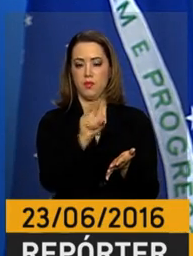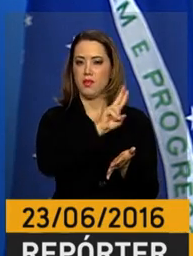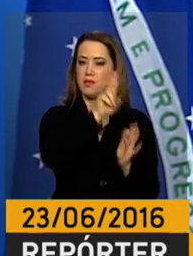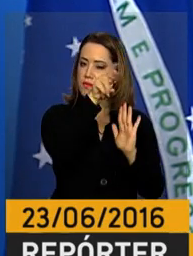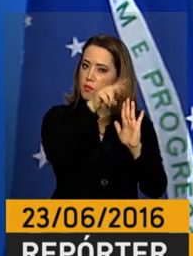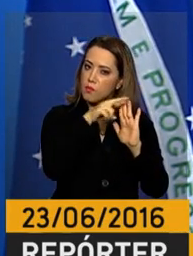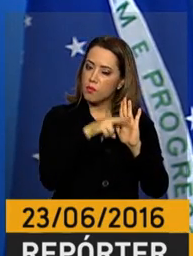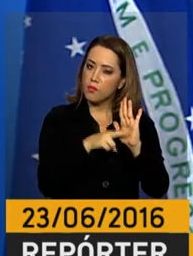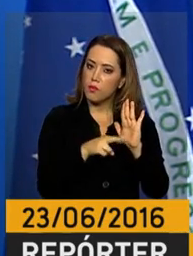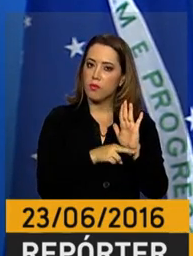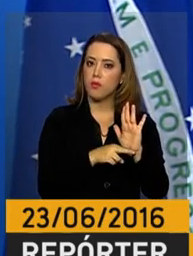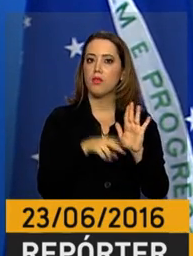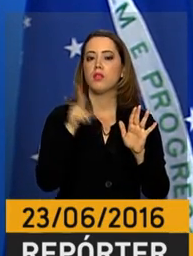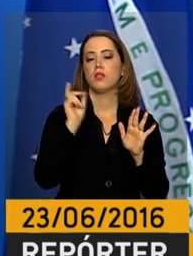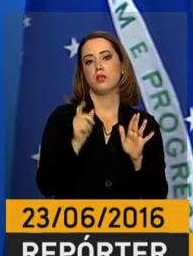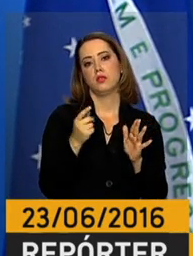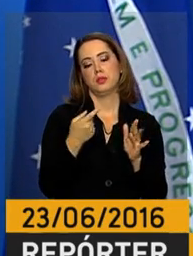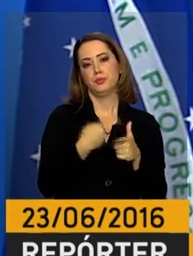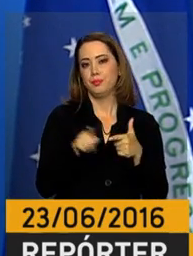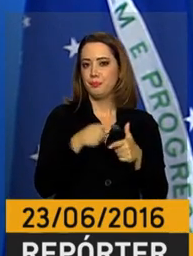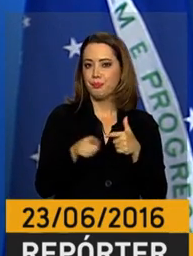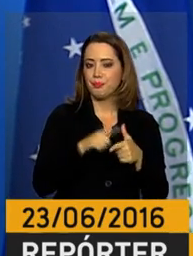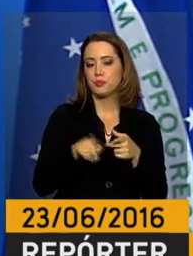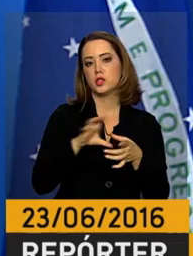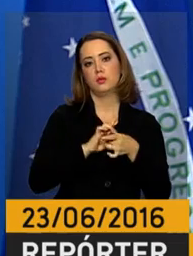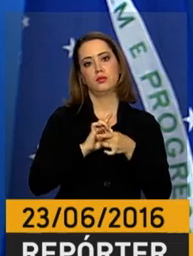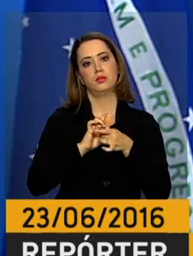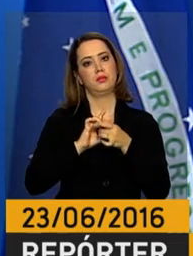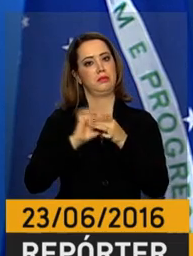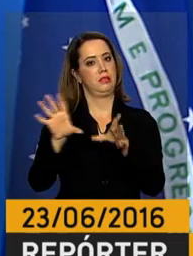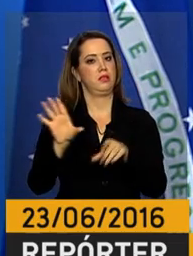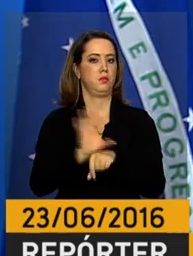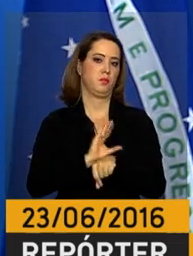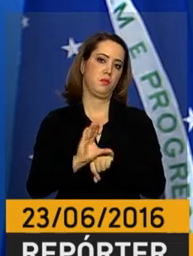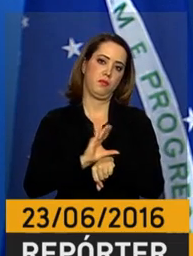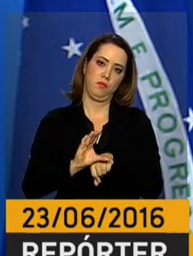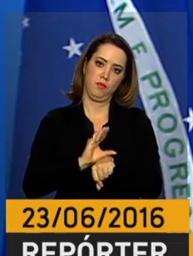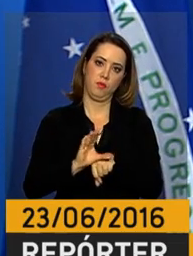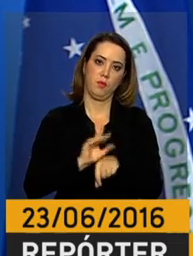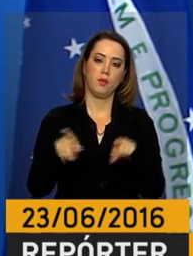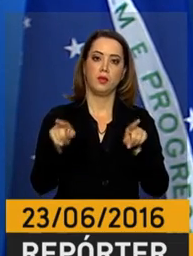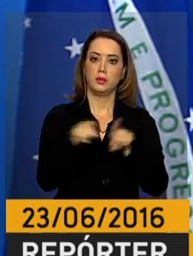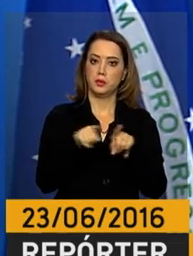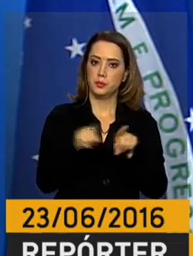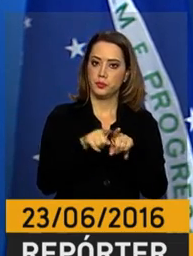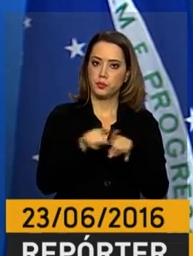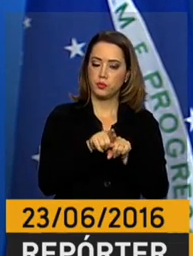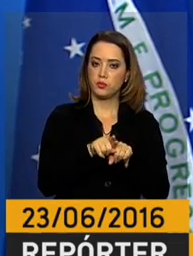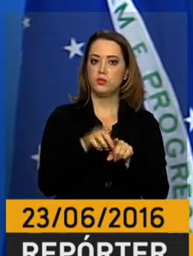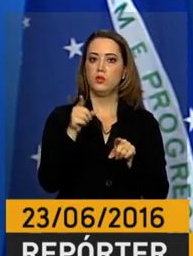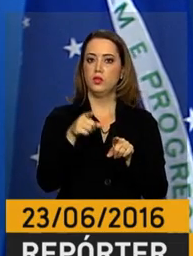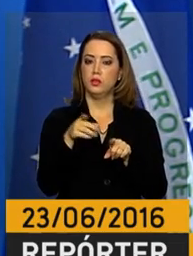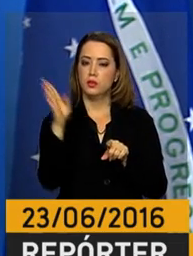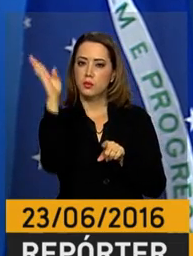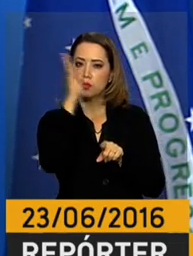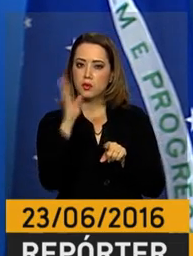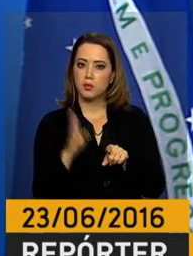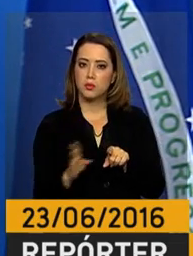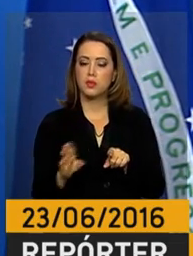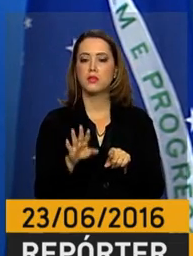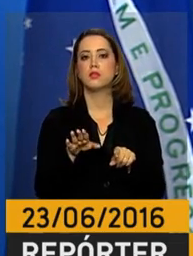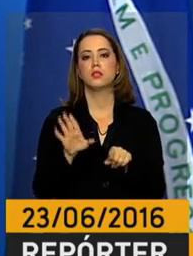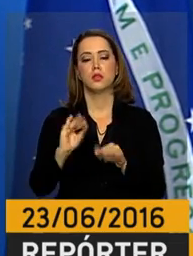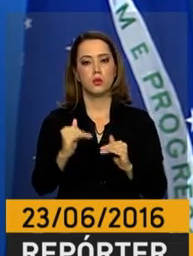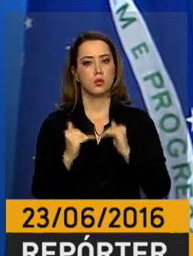e liberdades constitucionais e das prerrogativas inerentes à nacionalidade a soberania e